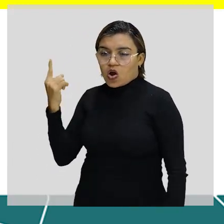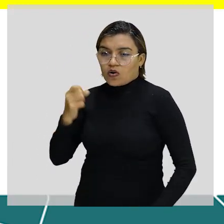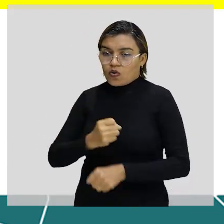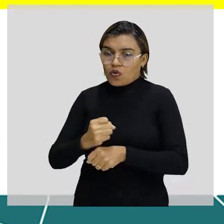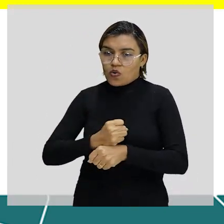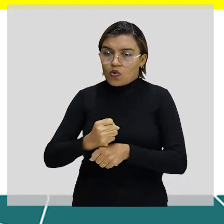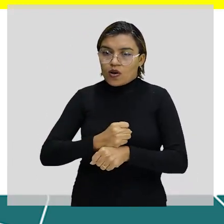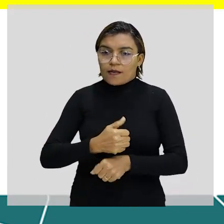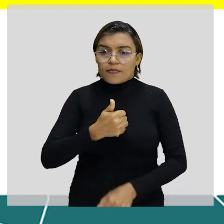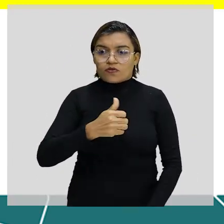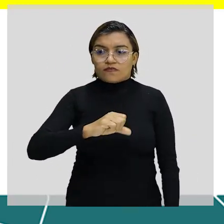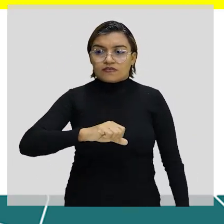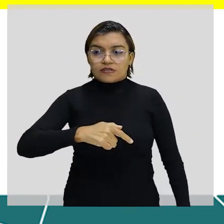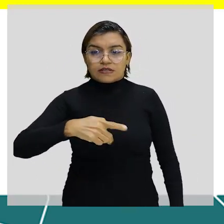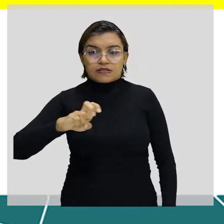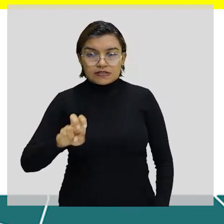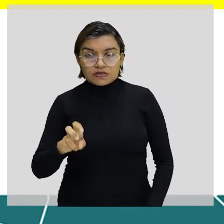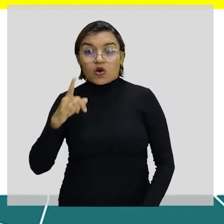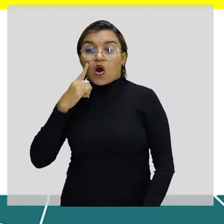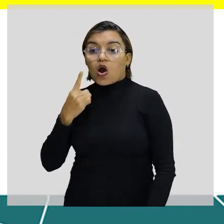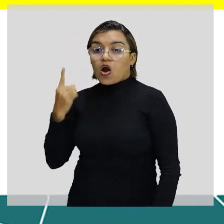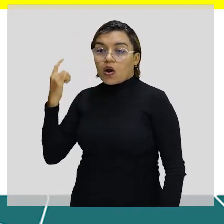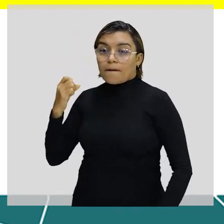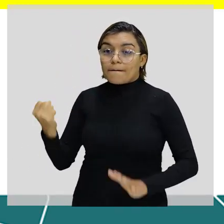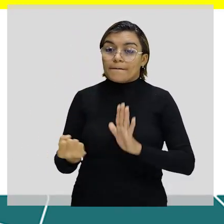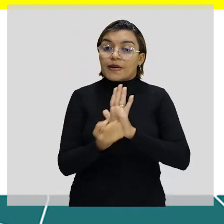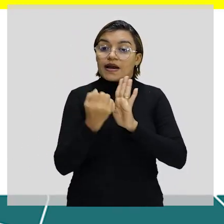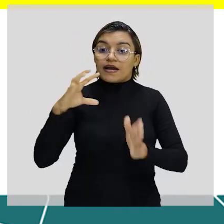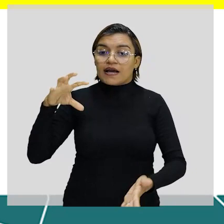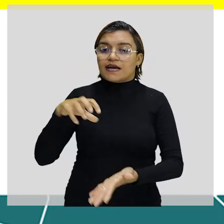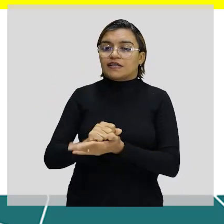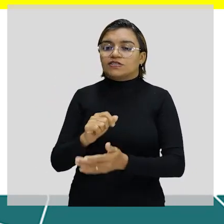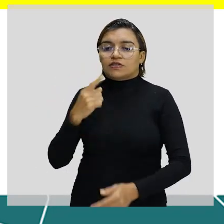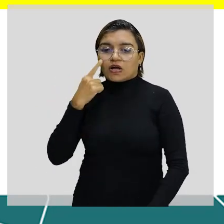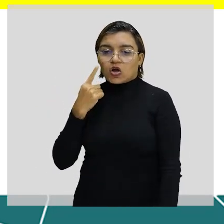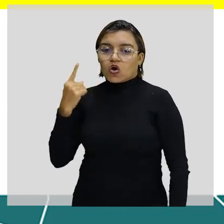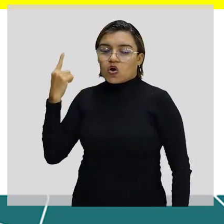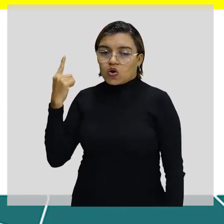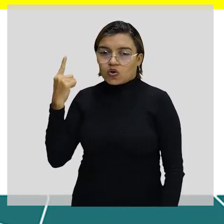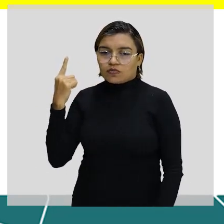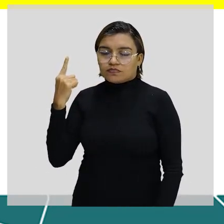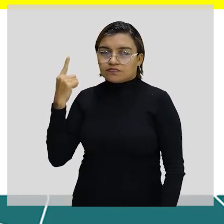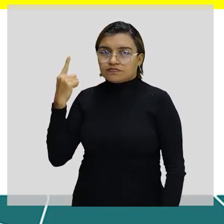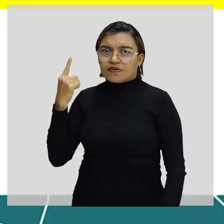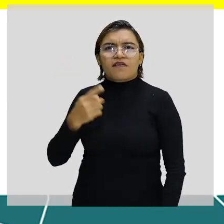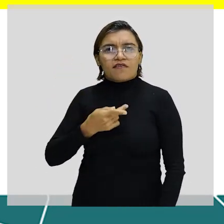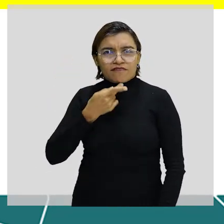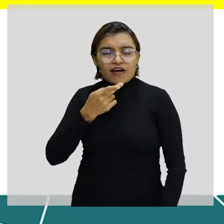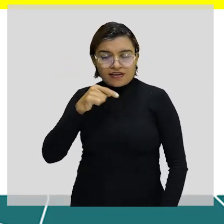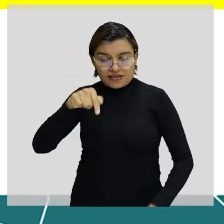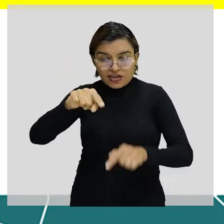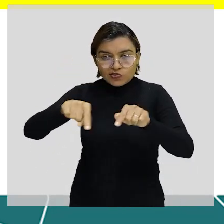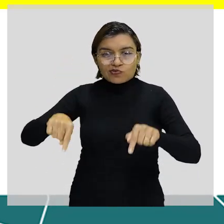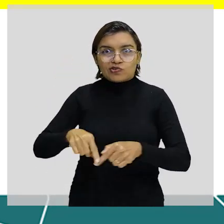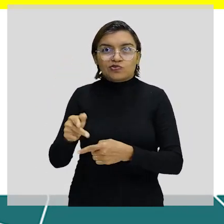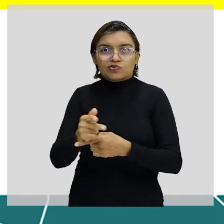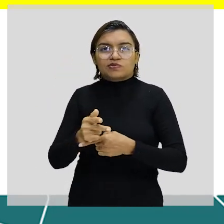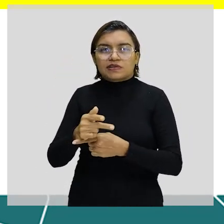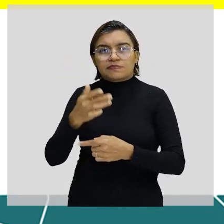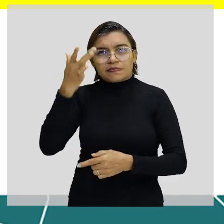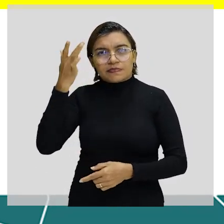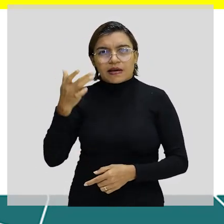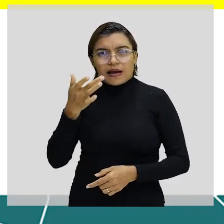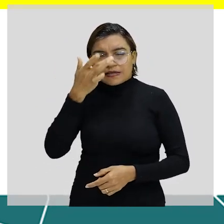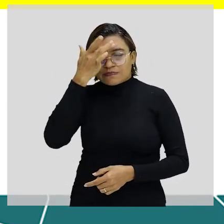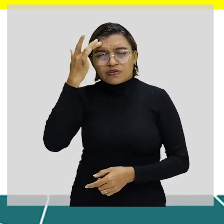enquanto a imagem está aqui. Marca registrada. Estava comentando aqui no estúdio que algumas pessoas fizeram isso, pegavam uma agulha e ia